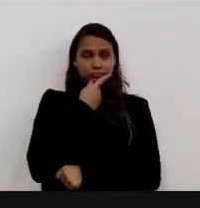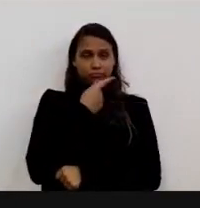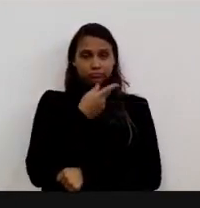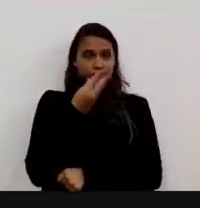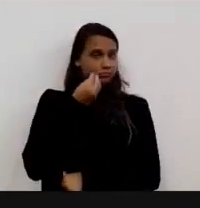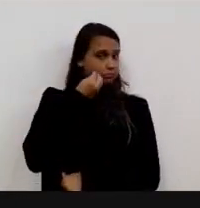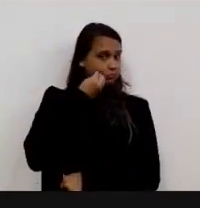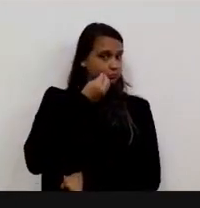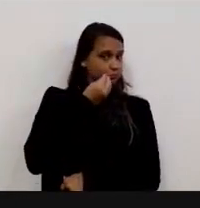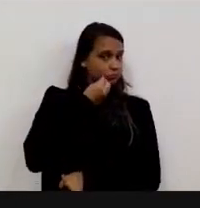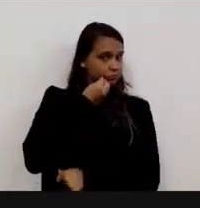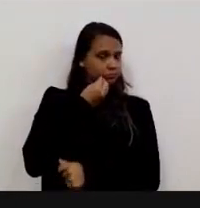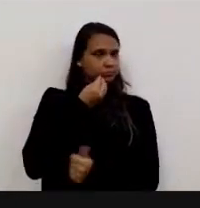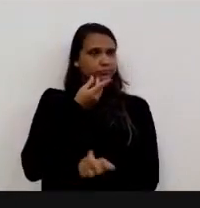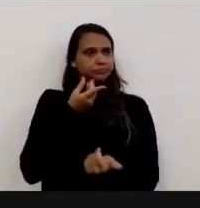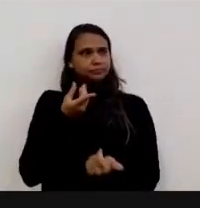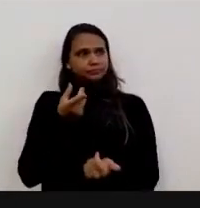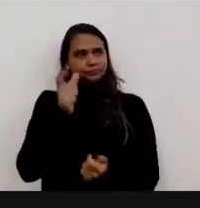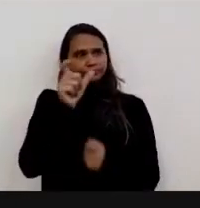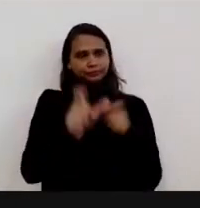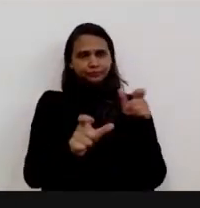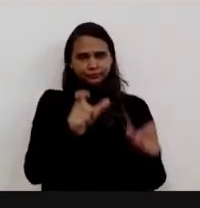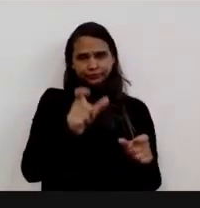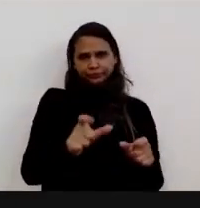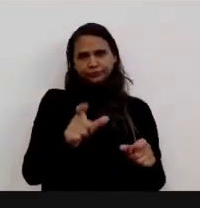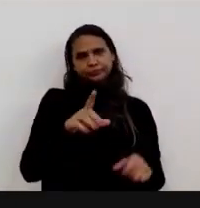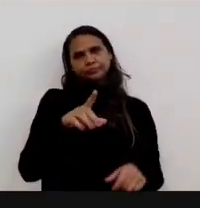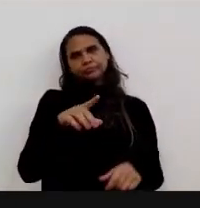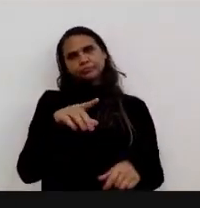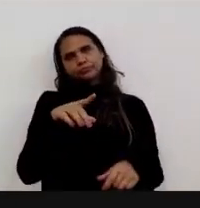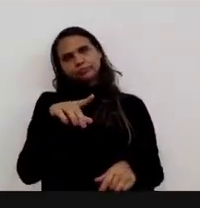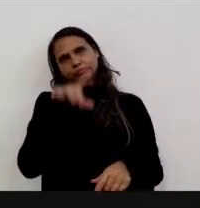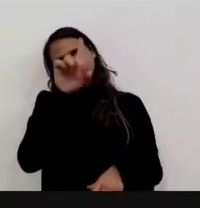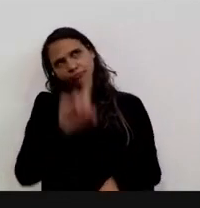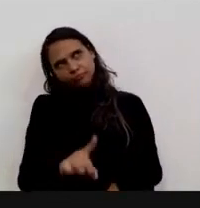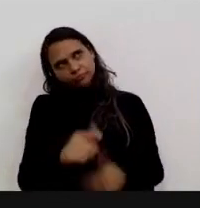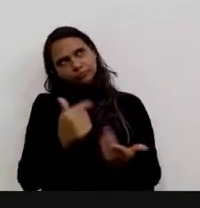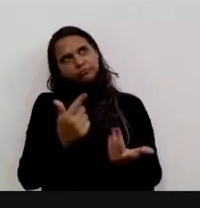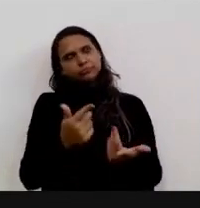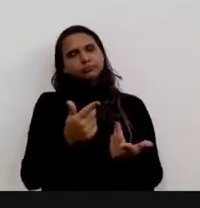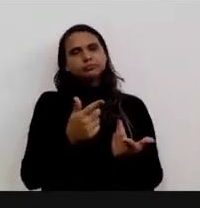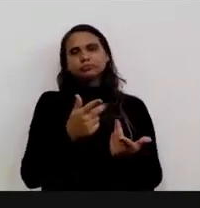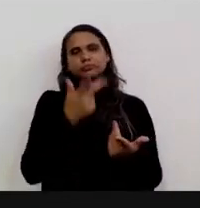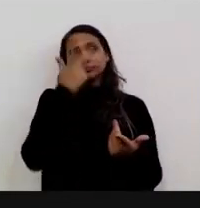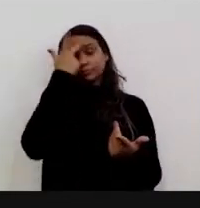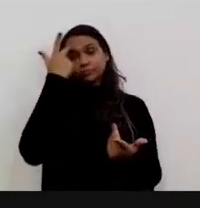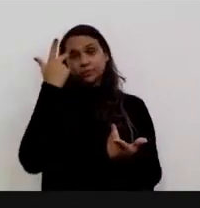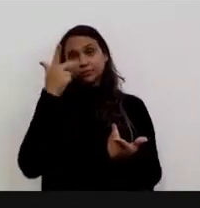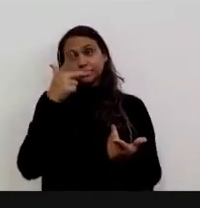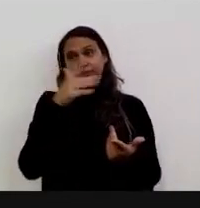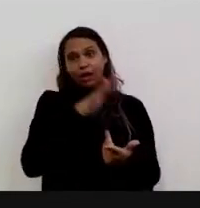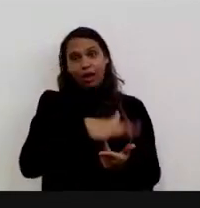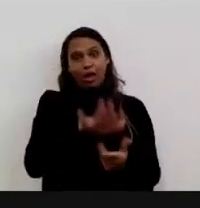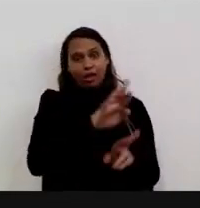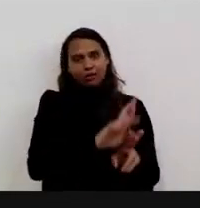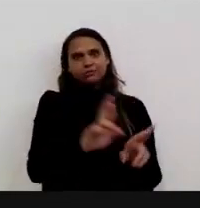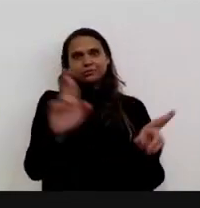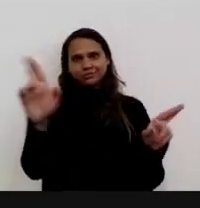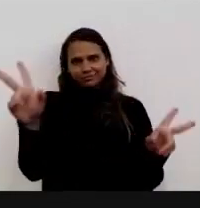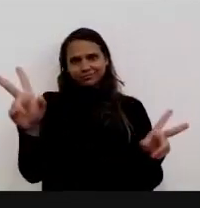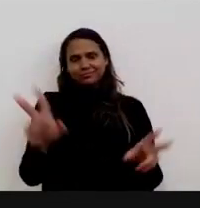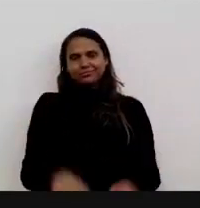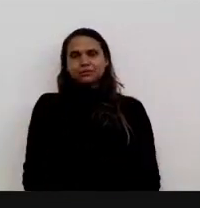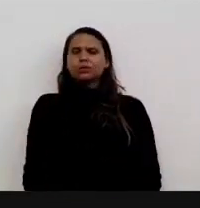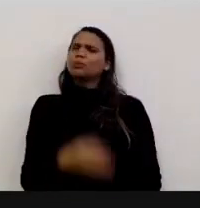né, com economistas, pessoal do direito, enfim, né? Pessoas que não são da área, de uma forma geral. Como é que foi